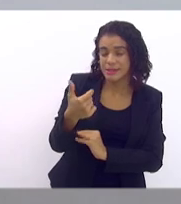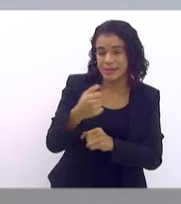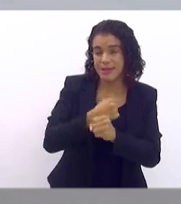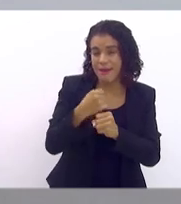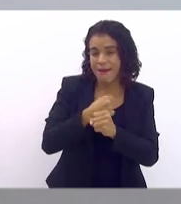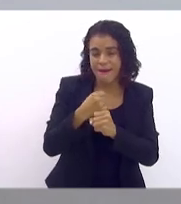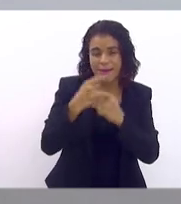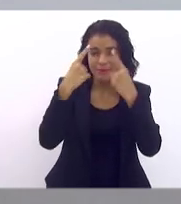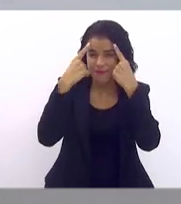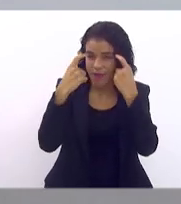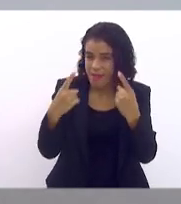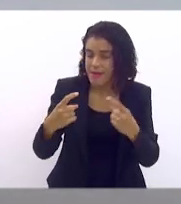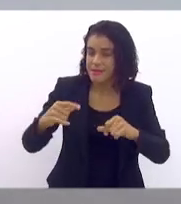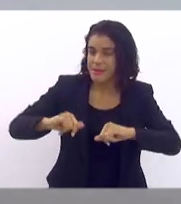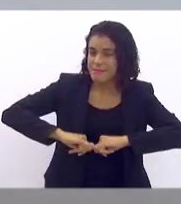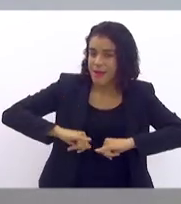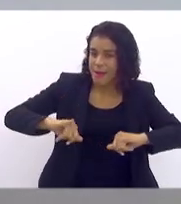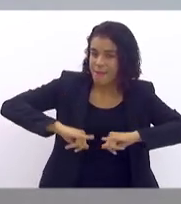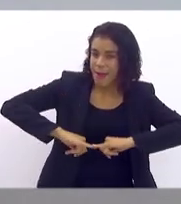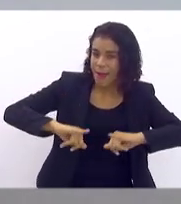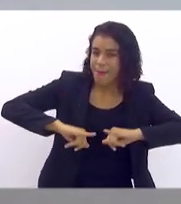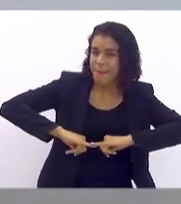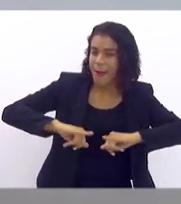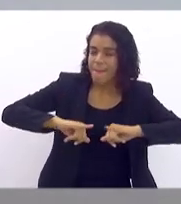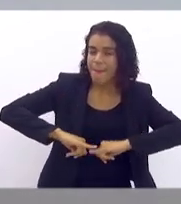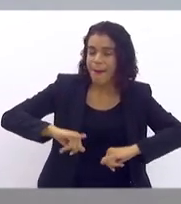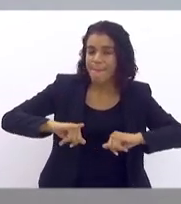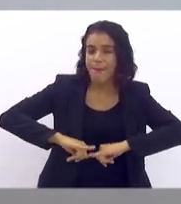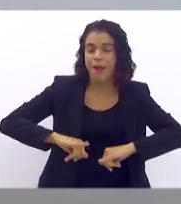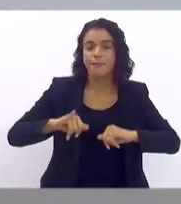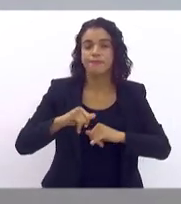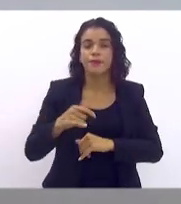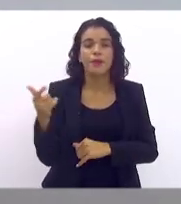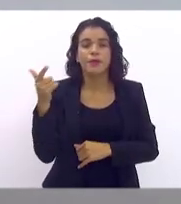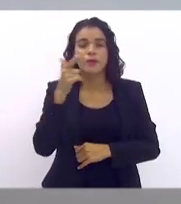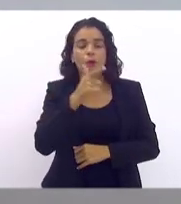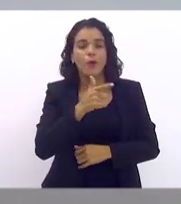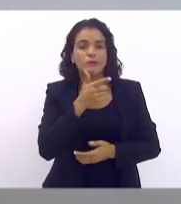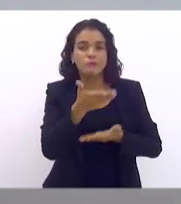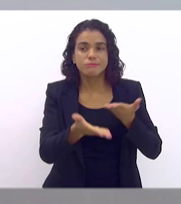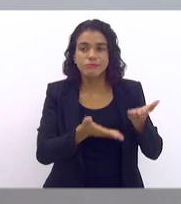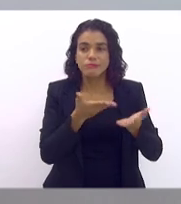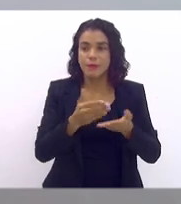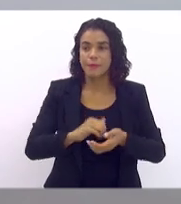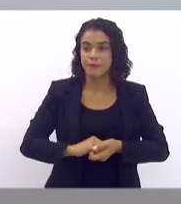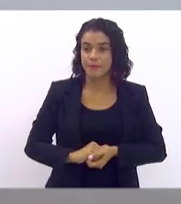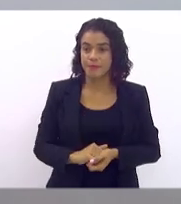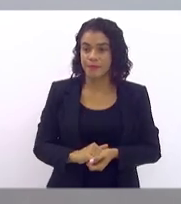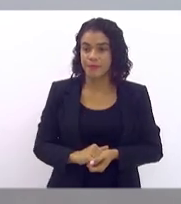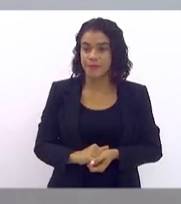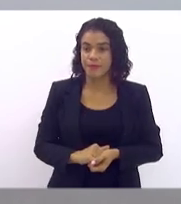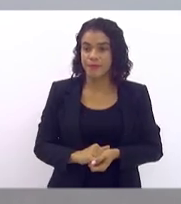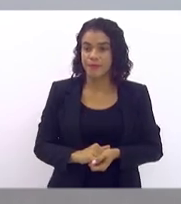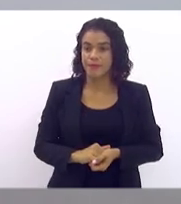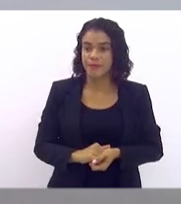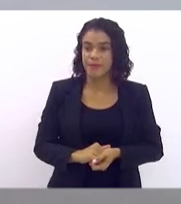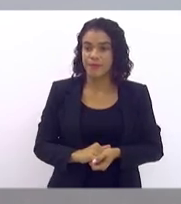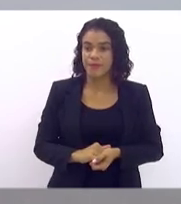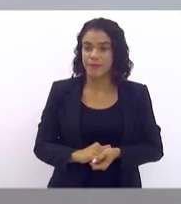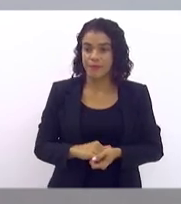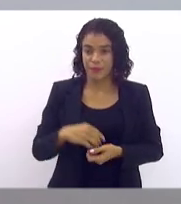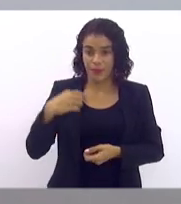elas não conseguem ser atendidas no nível de ter uma proteção. Pode falar, Carol. Doutora Carolina,